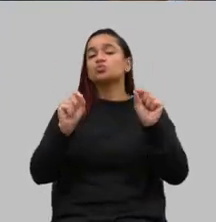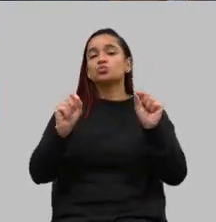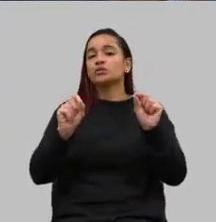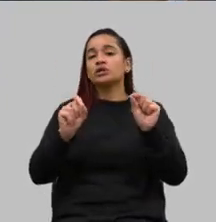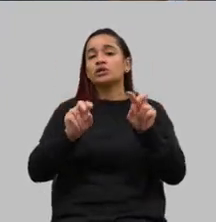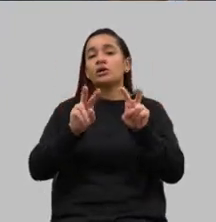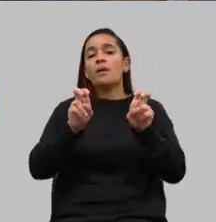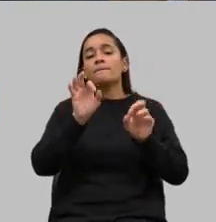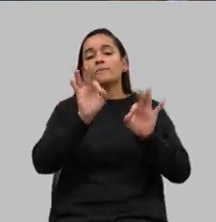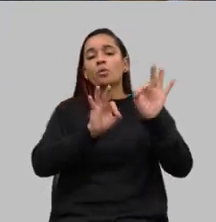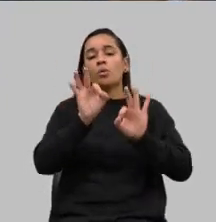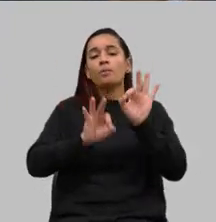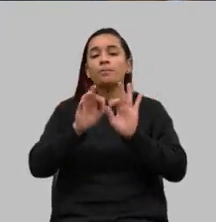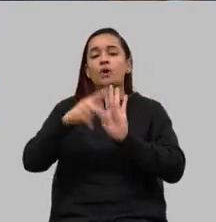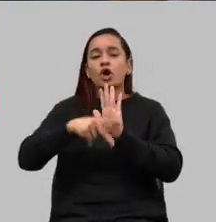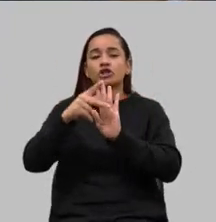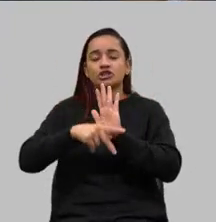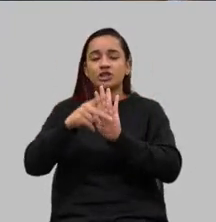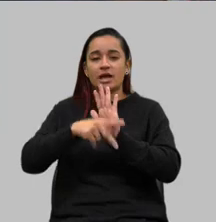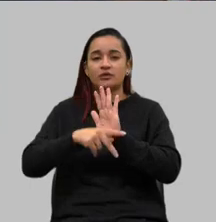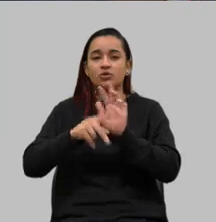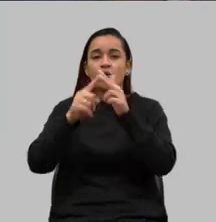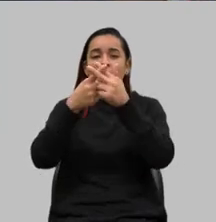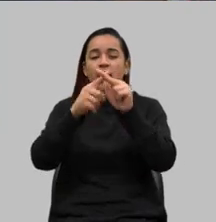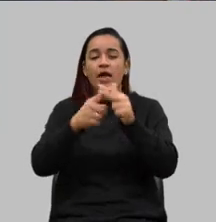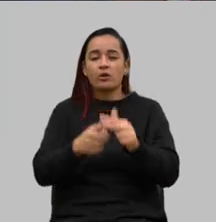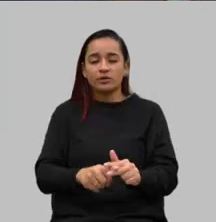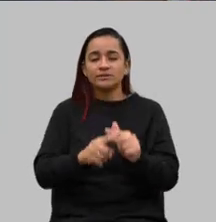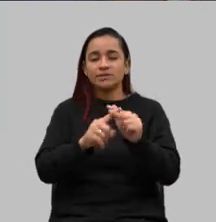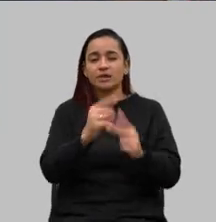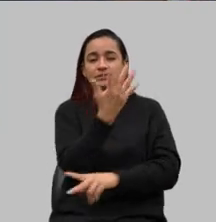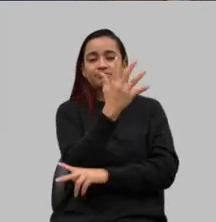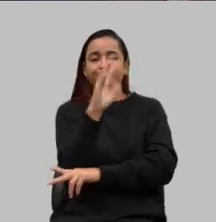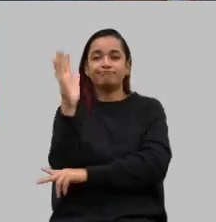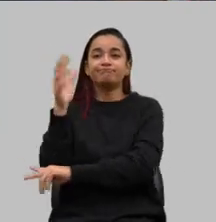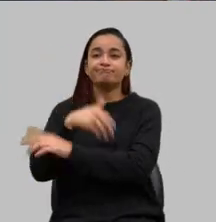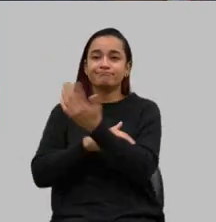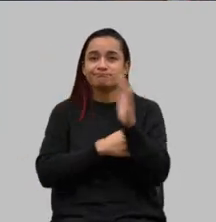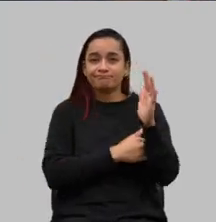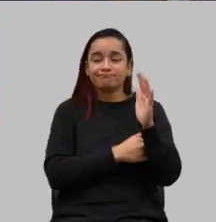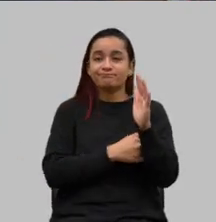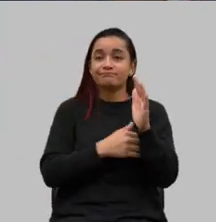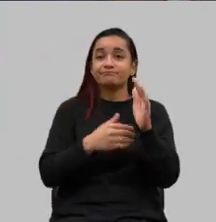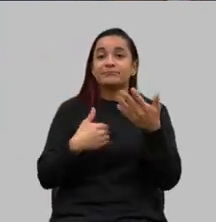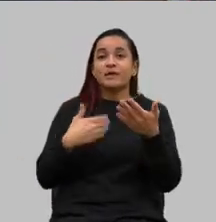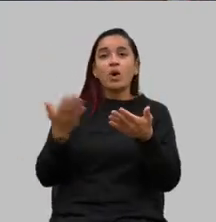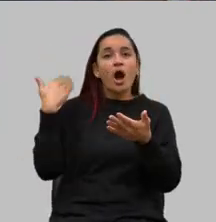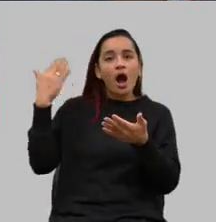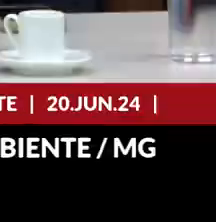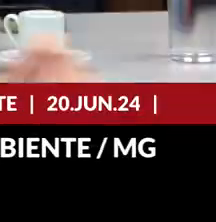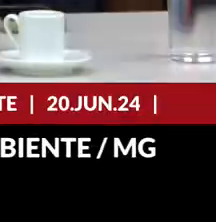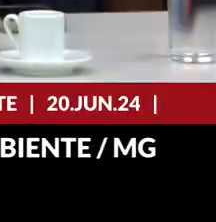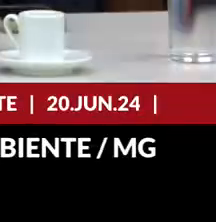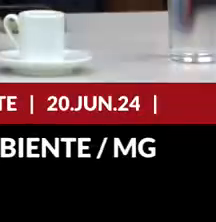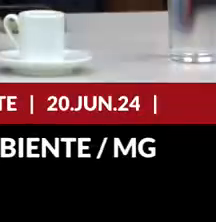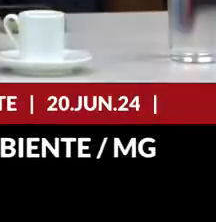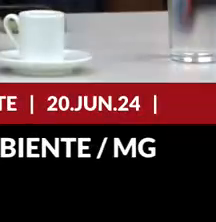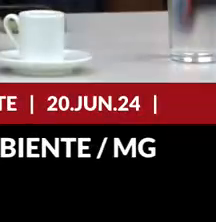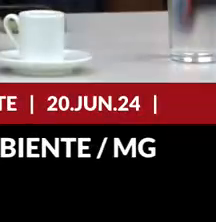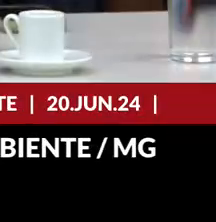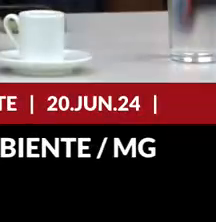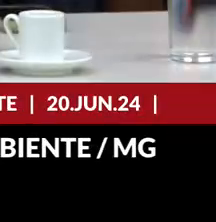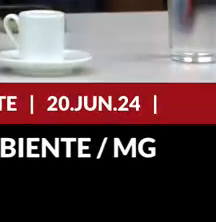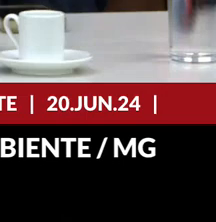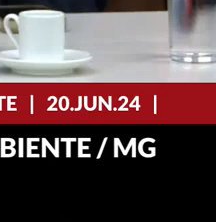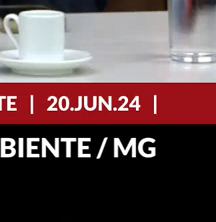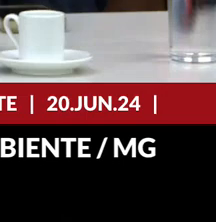otimização de regularização ambiental tratei sobre isso lá em 2022 também para quem tá nos